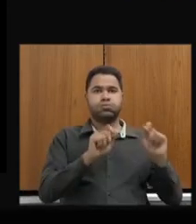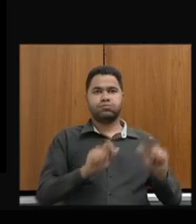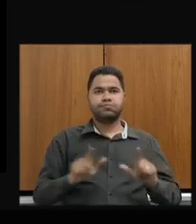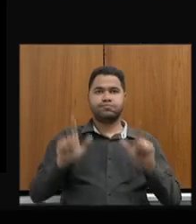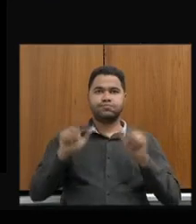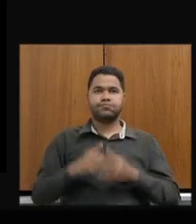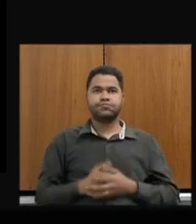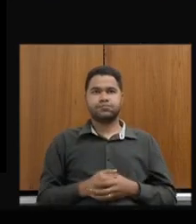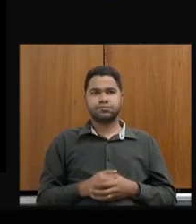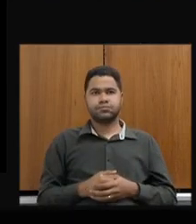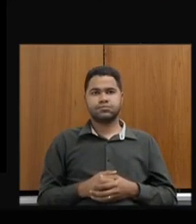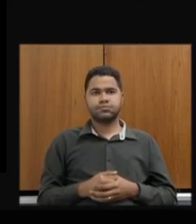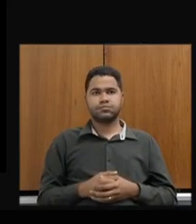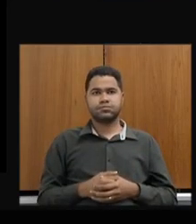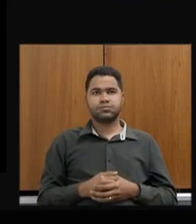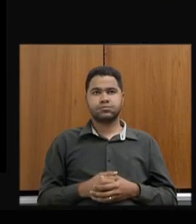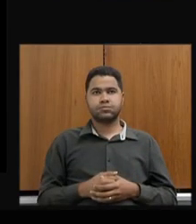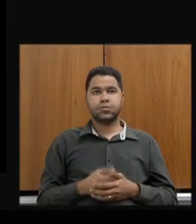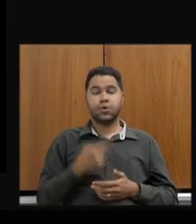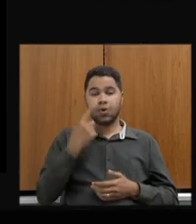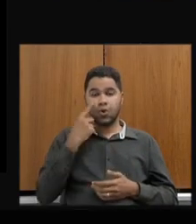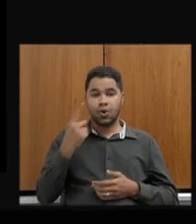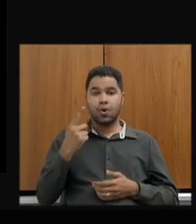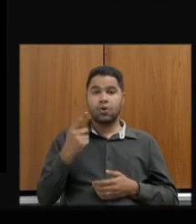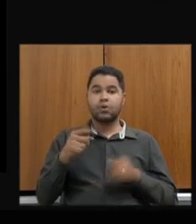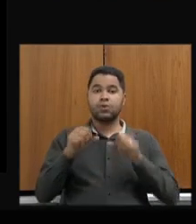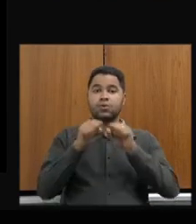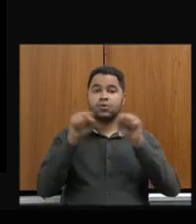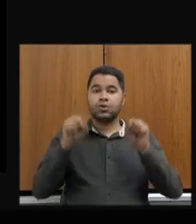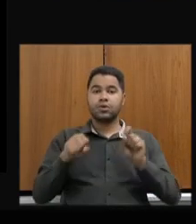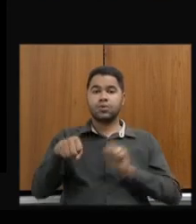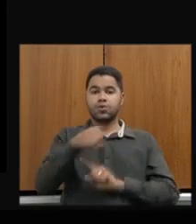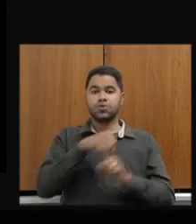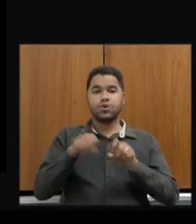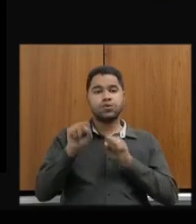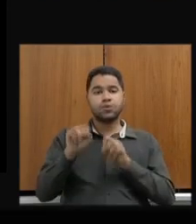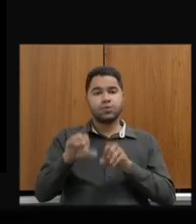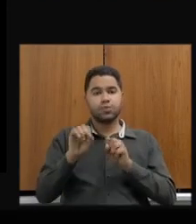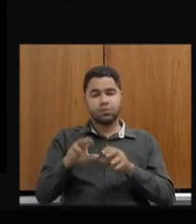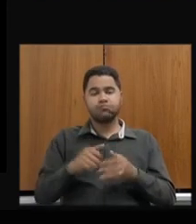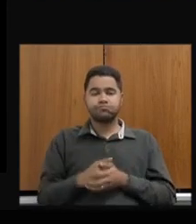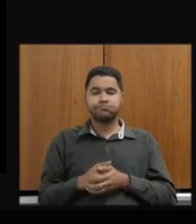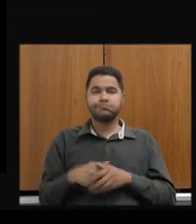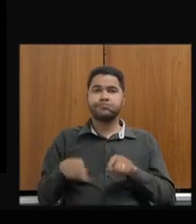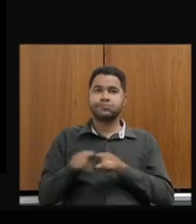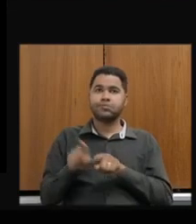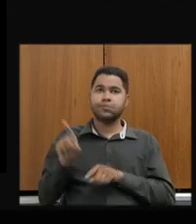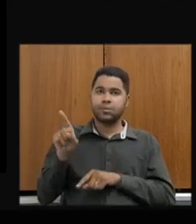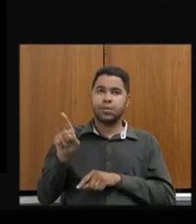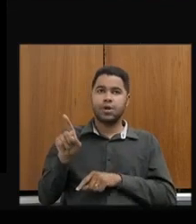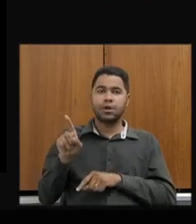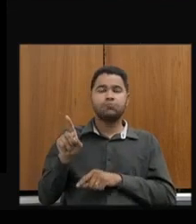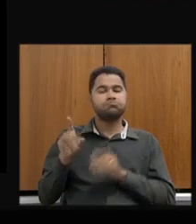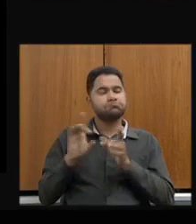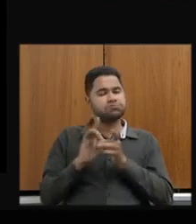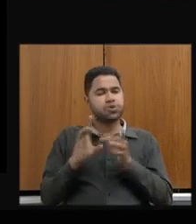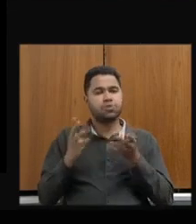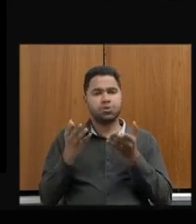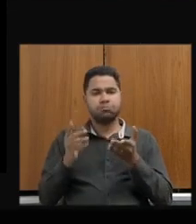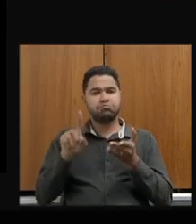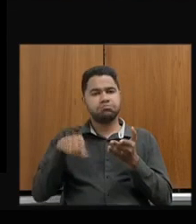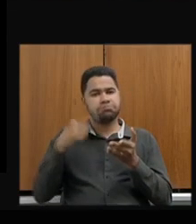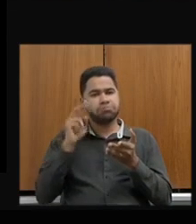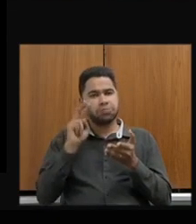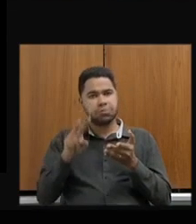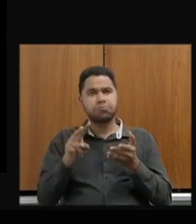passar a e para um sistema socioeducativo nós temos aqui o painel das fases que vai ficar disponível